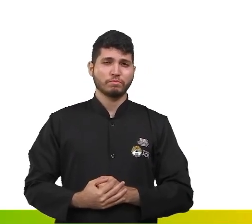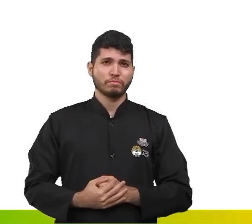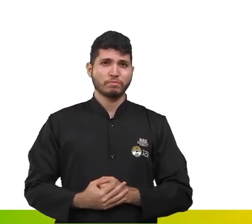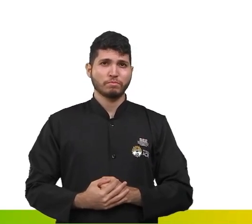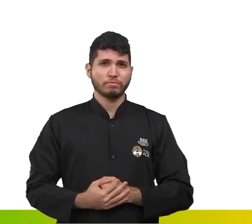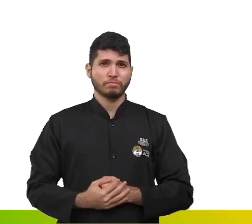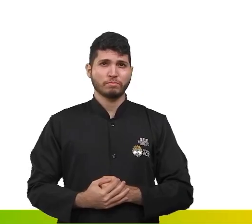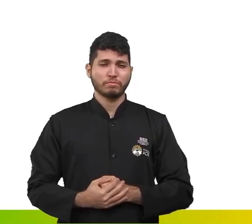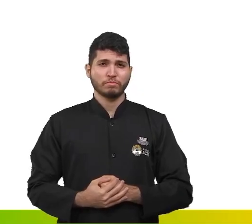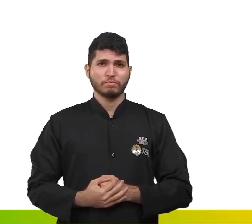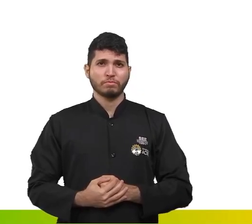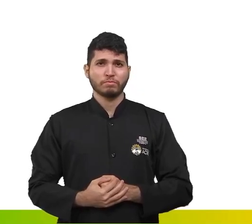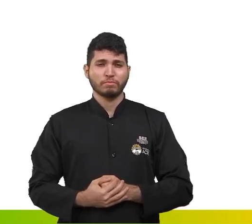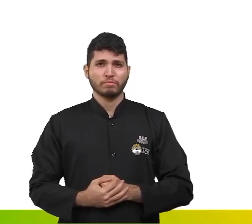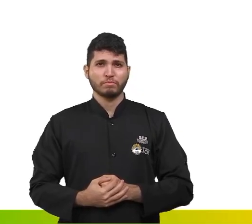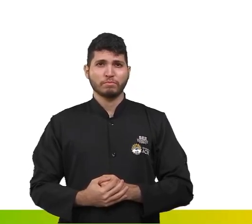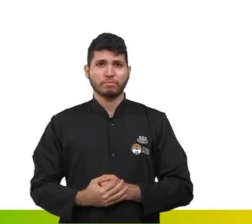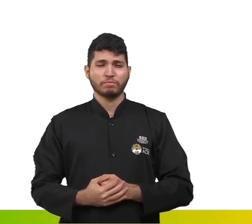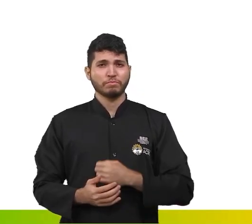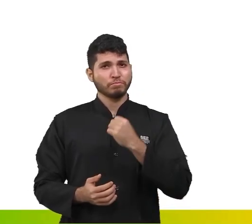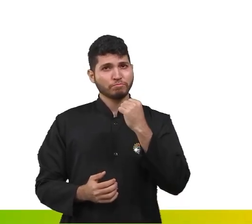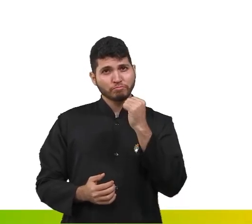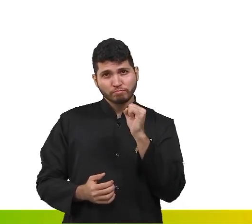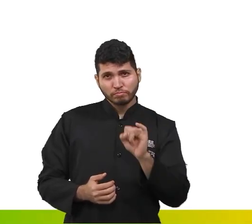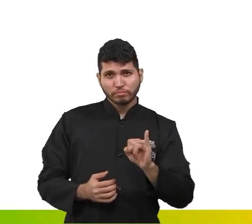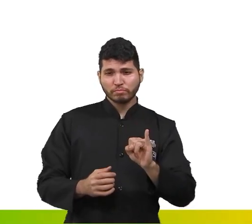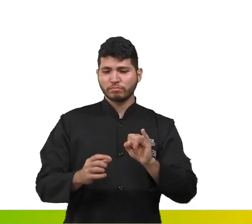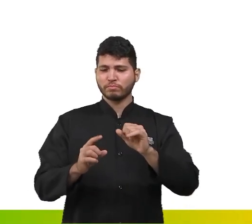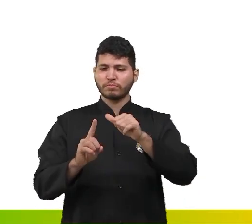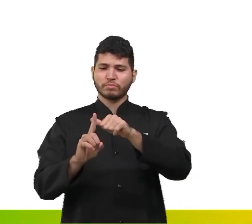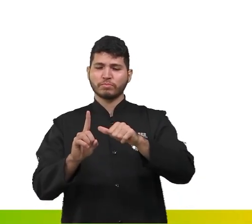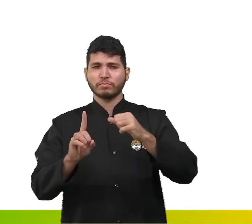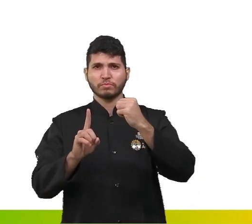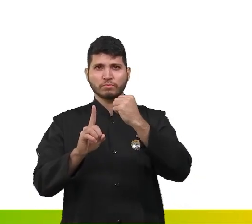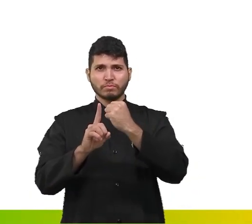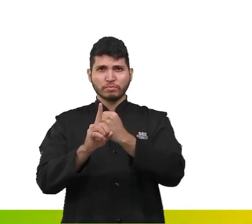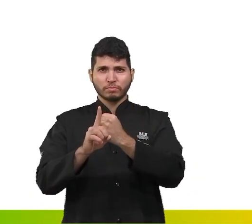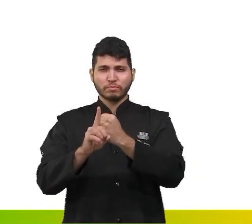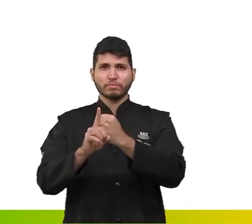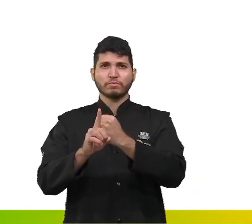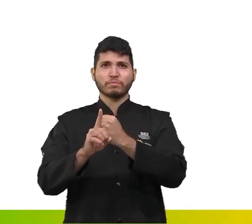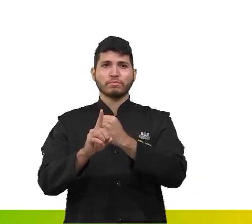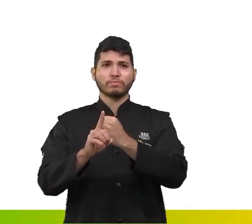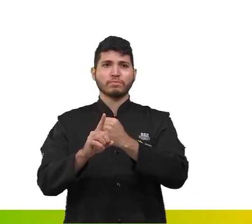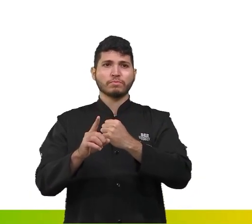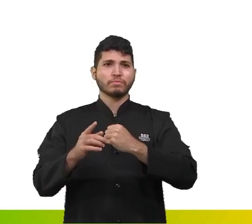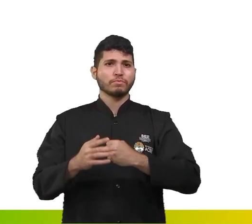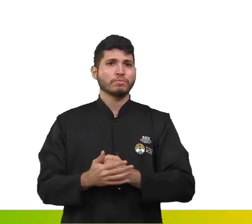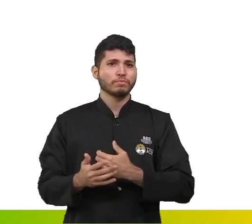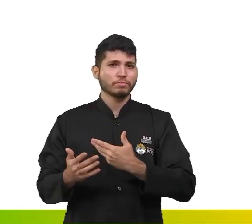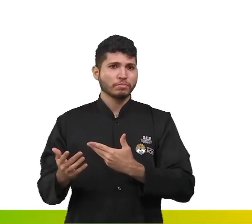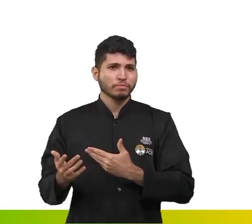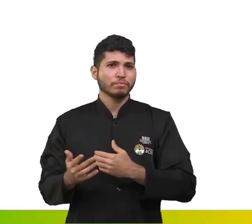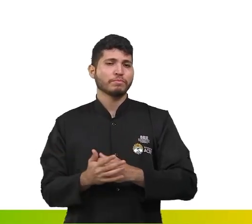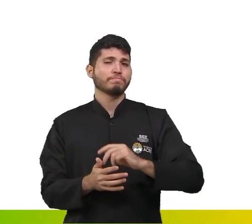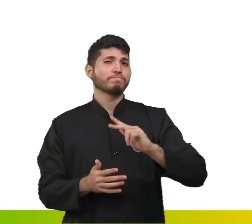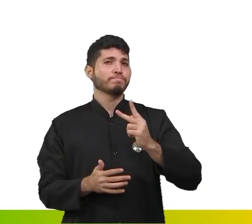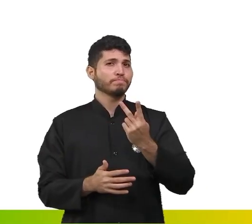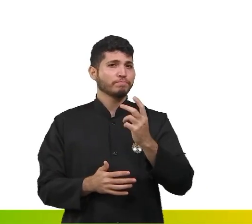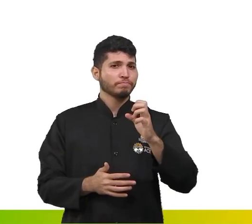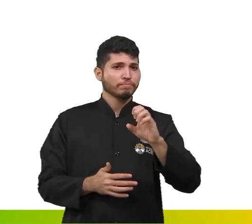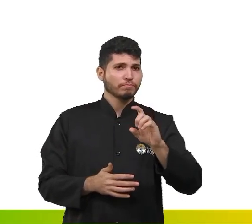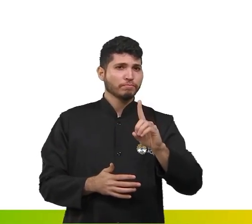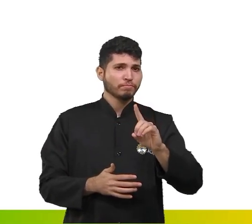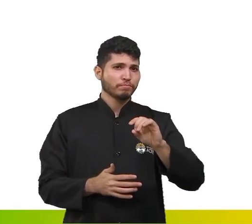for caracterizado feminicídio, ele é considerado hediondo e a punição é mais